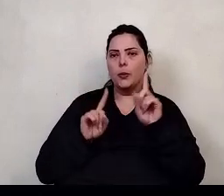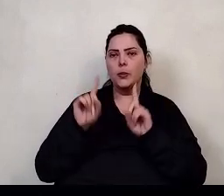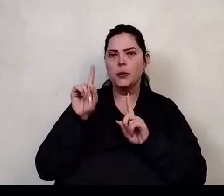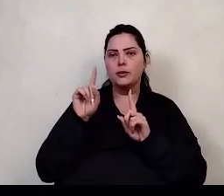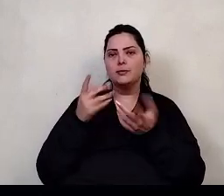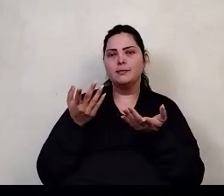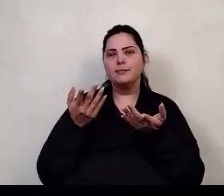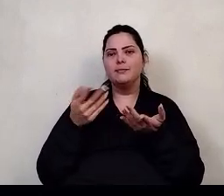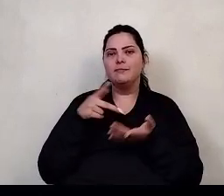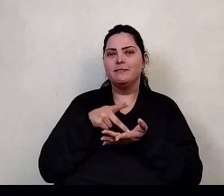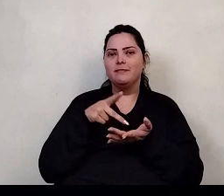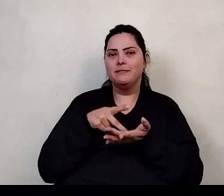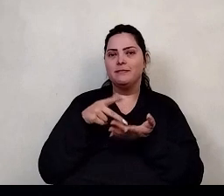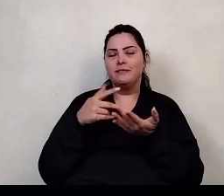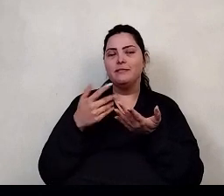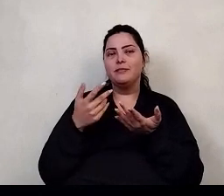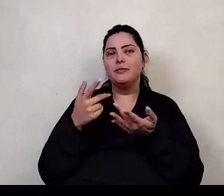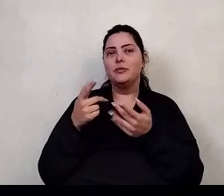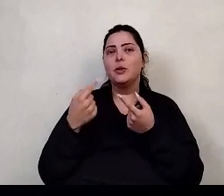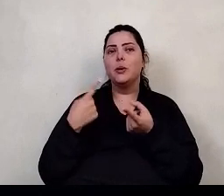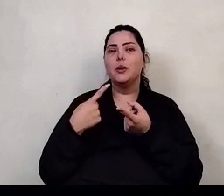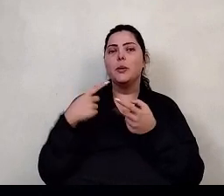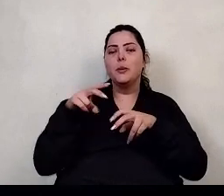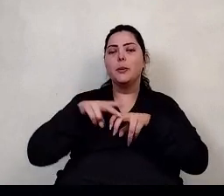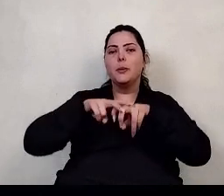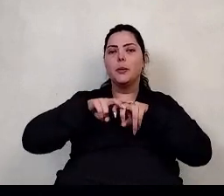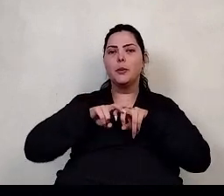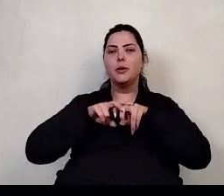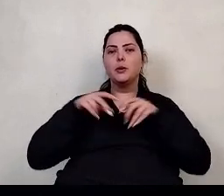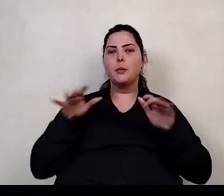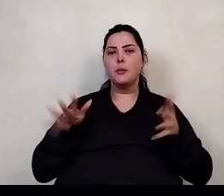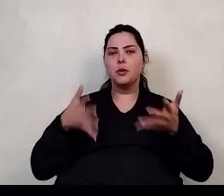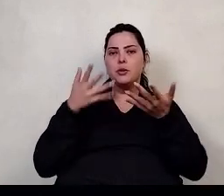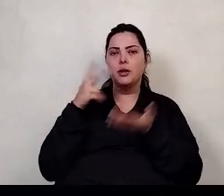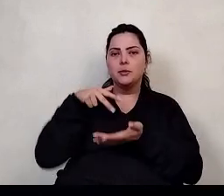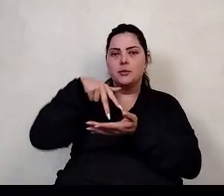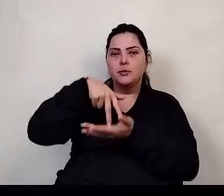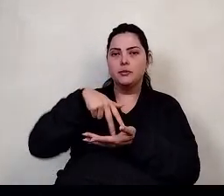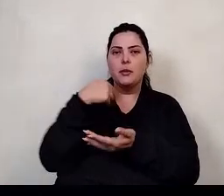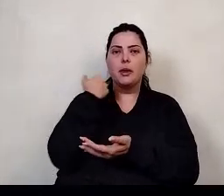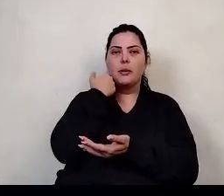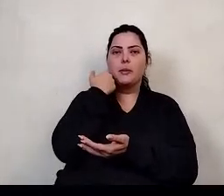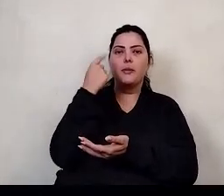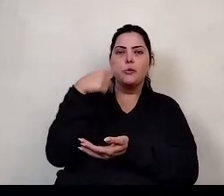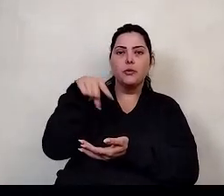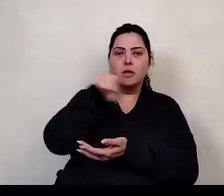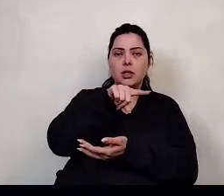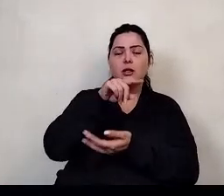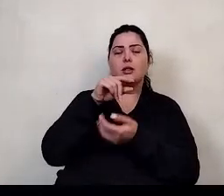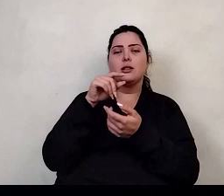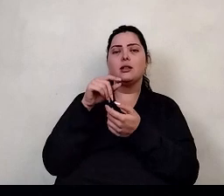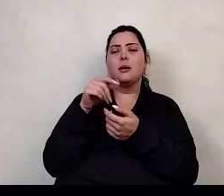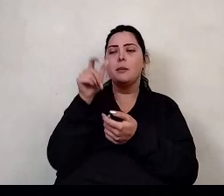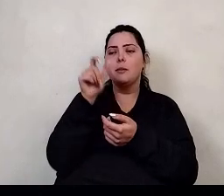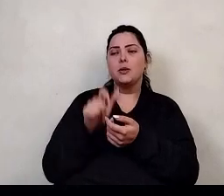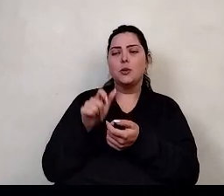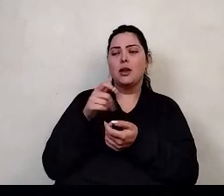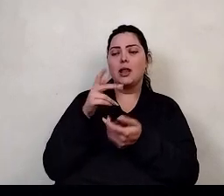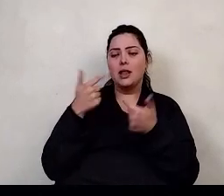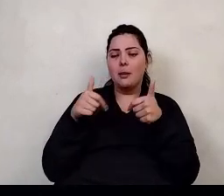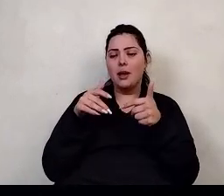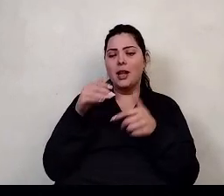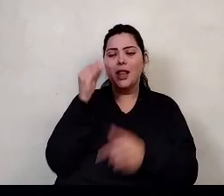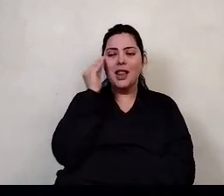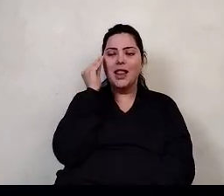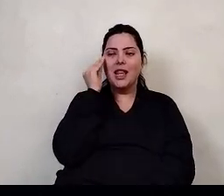Exatamente. E basicamente é por isso que eu me motivei a vir ter esse papo aqui com vocês, porque mesmo quem já trabalha com testes ainda